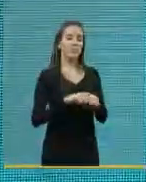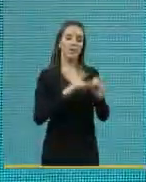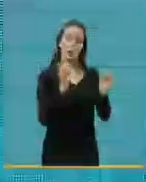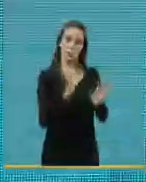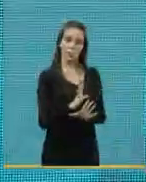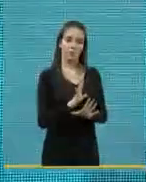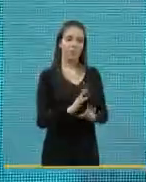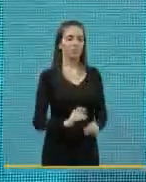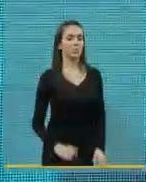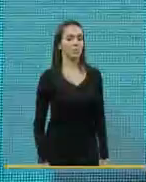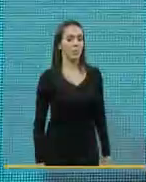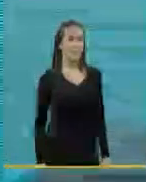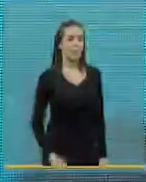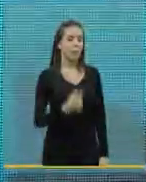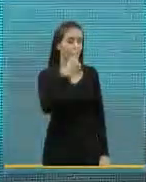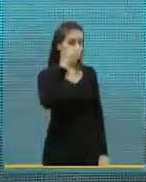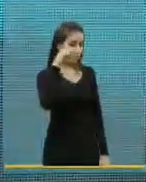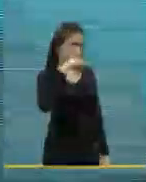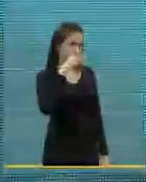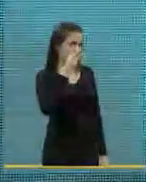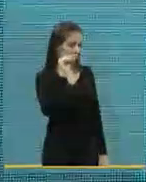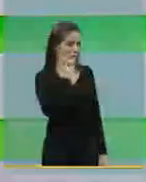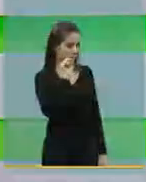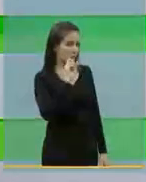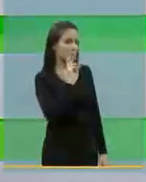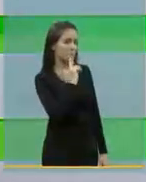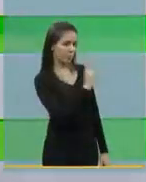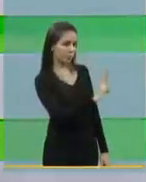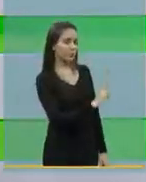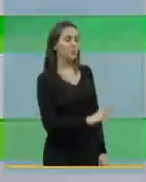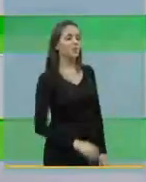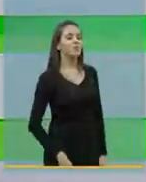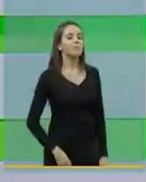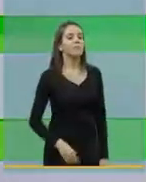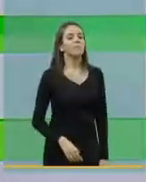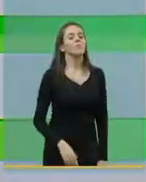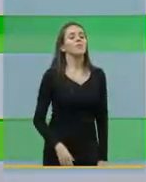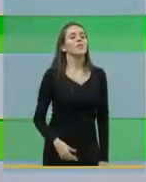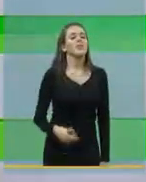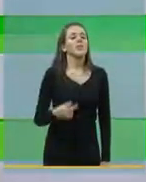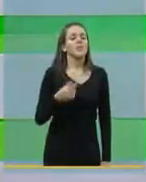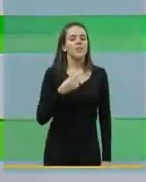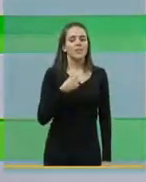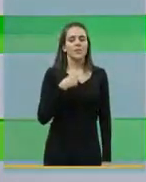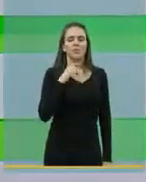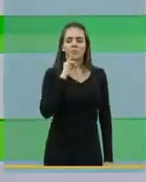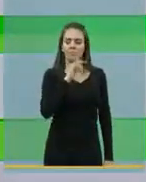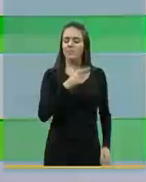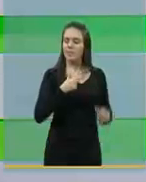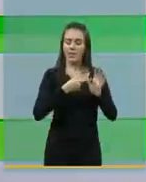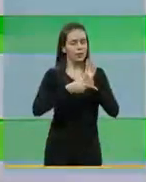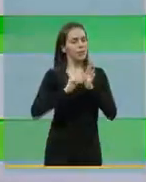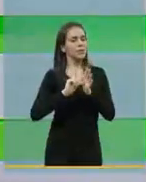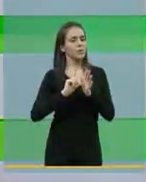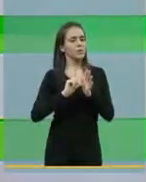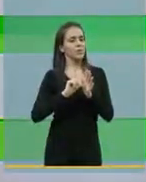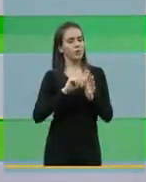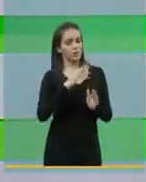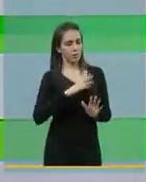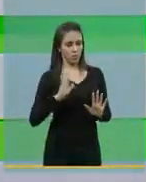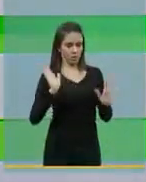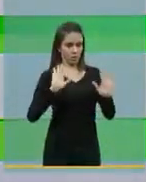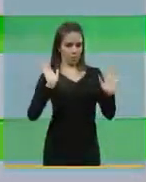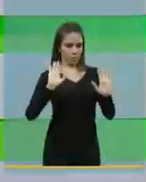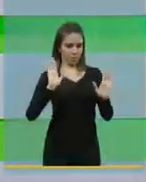candidato um minuto e meio para réplica eu tenho como vice-presidente não é o